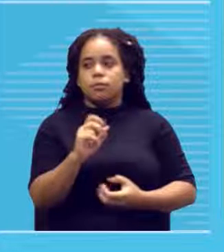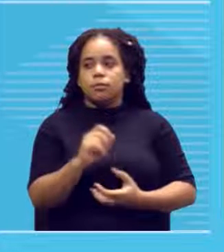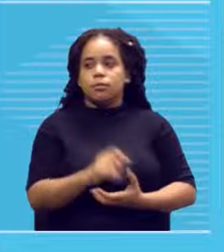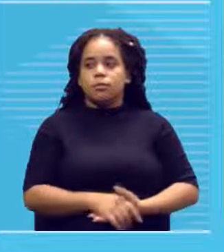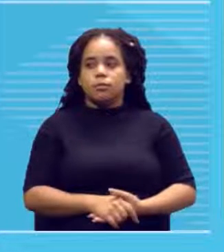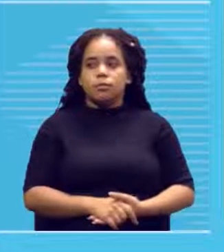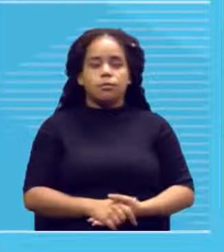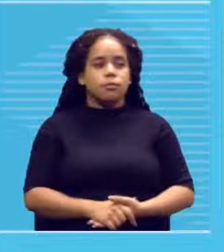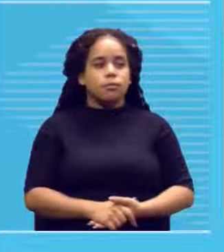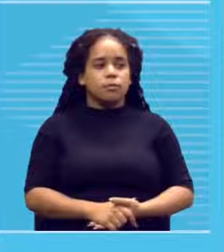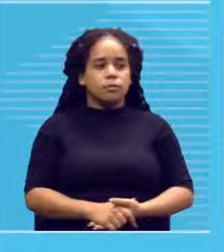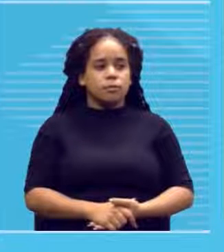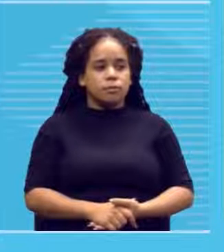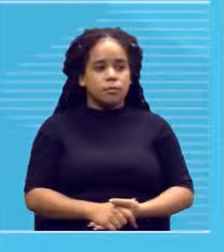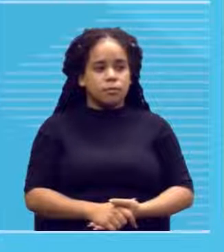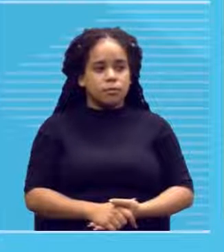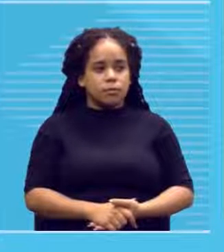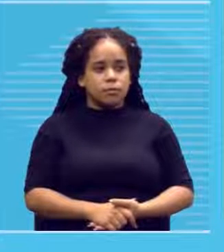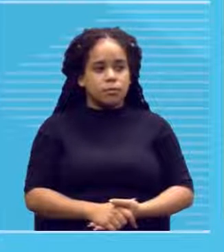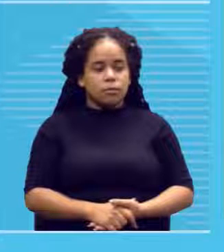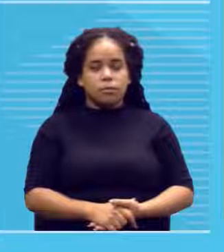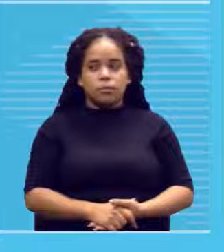que que vai acontecer então